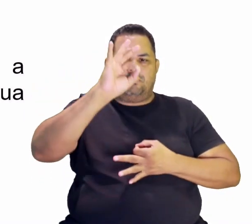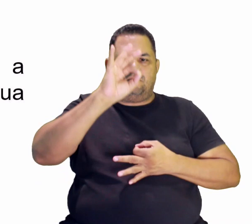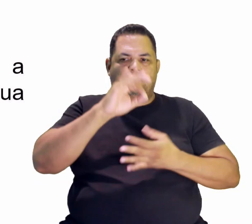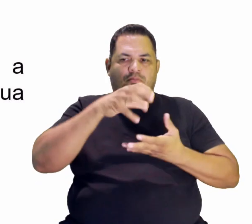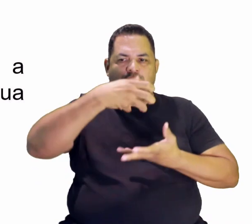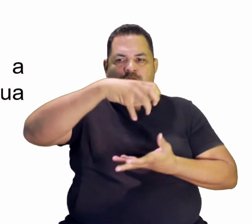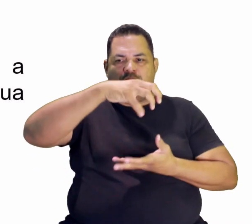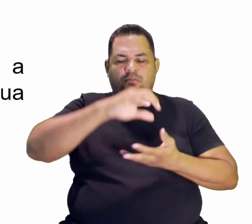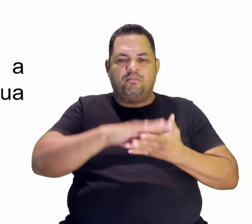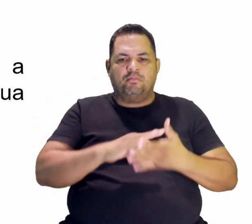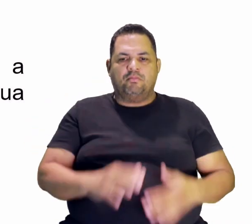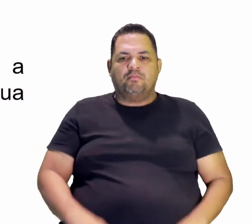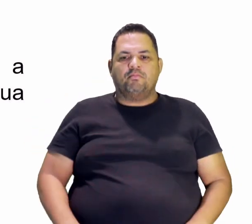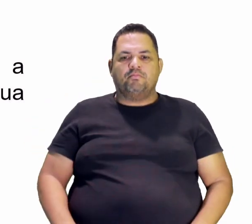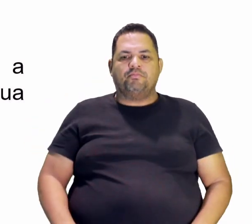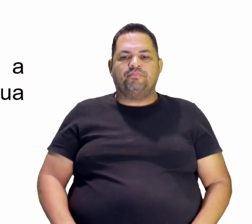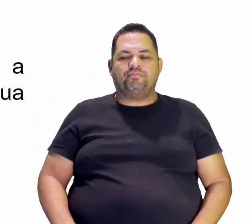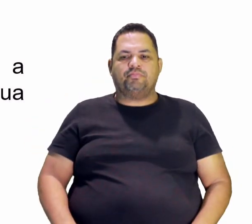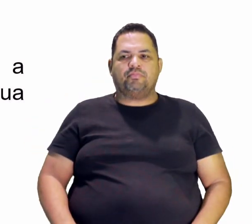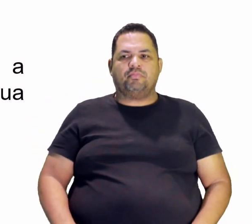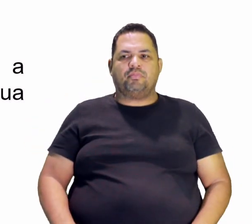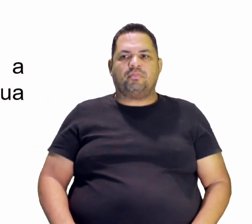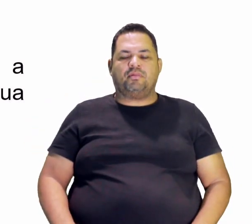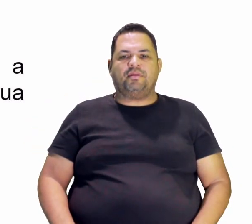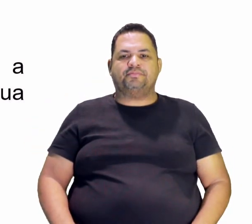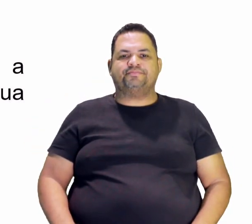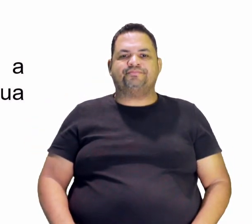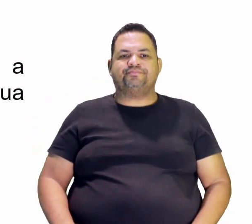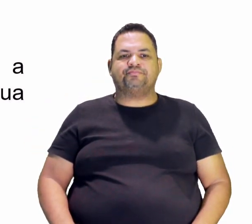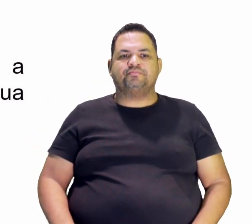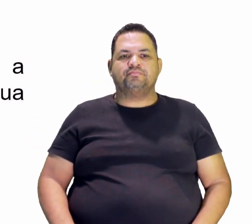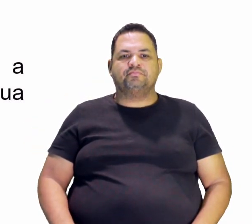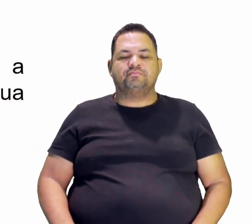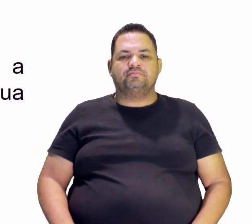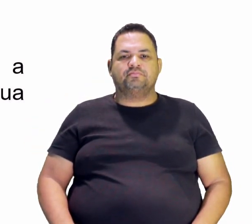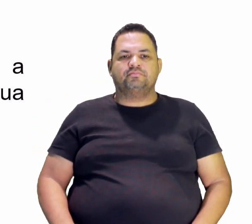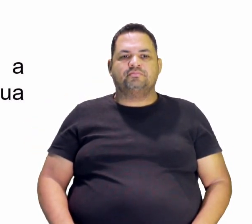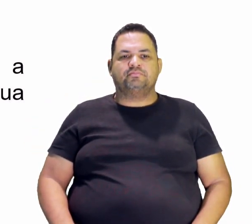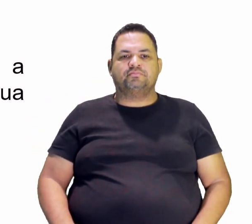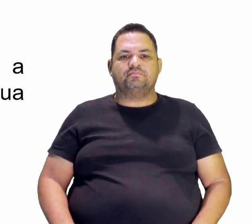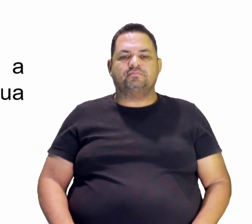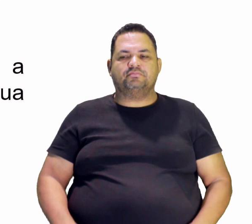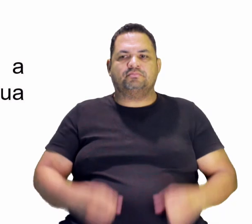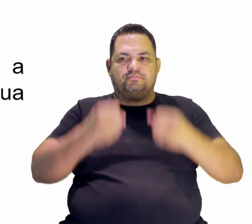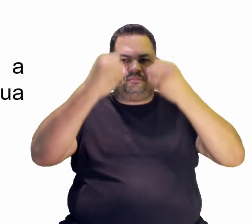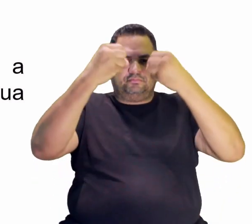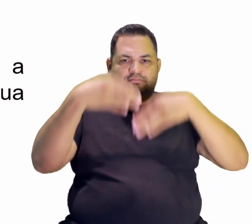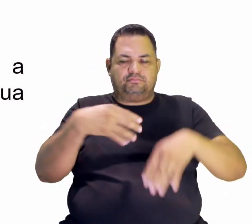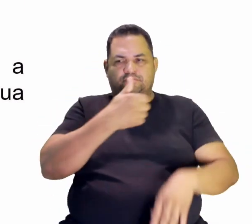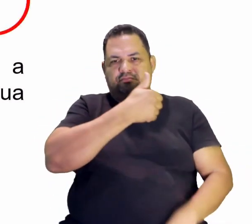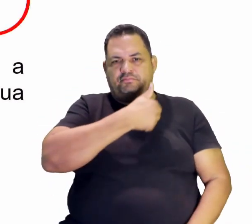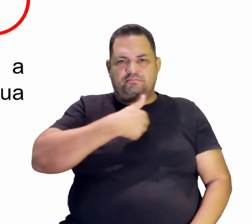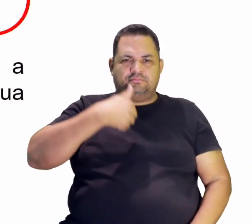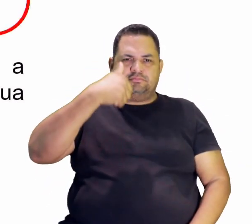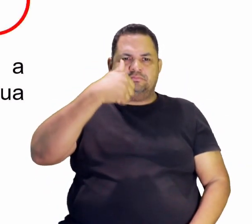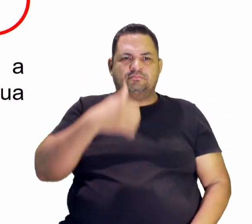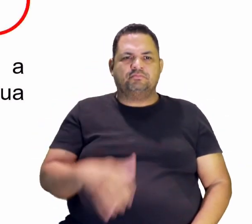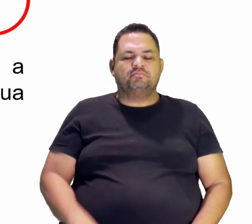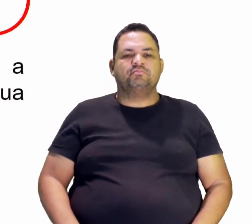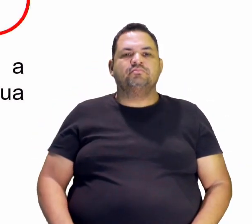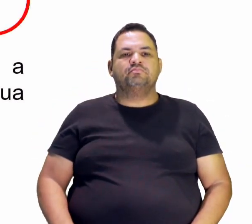boca. Projeta-se uma torneira para isso. Bom, está na cara aqui, mas vamos explicar melhor. Nós temos uma explicação boa aqui,